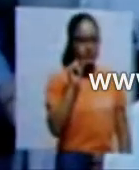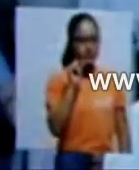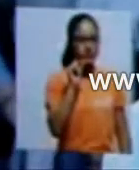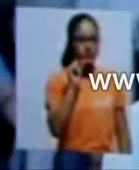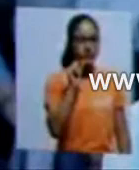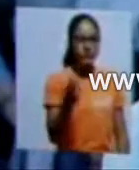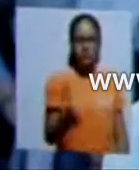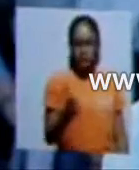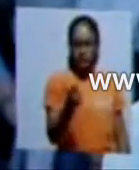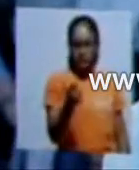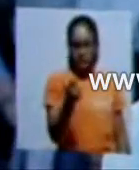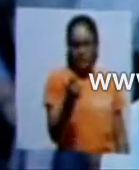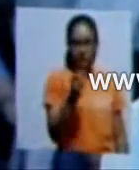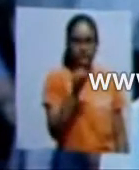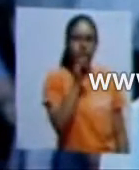O dinheiro, por exemplo.